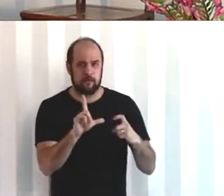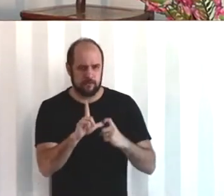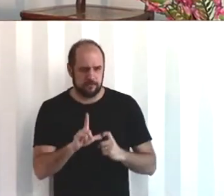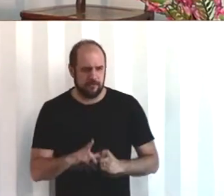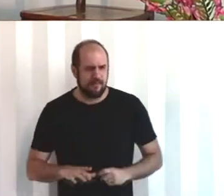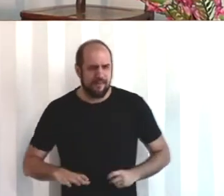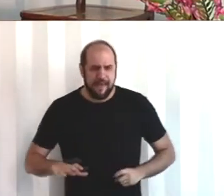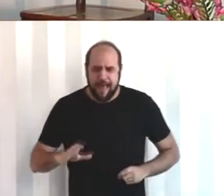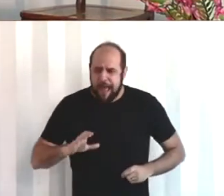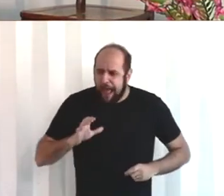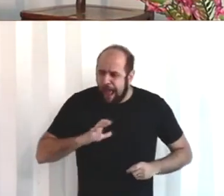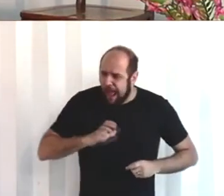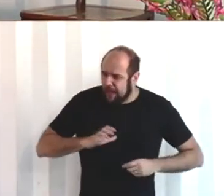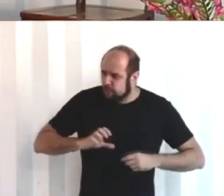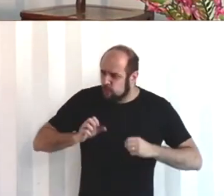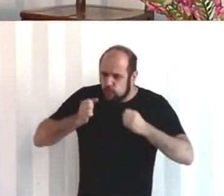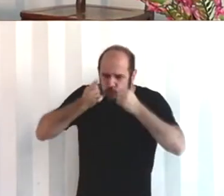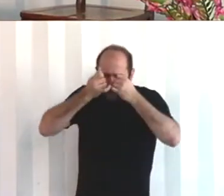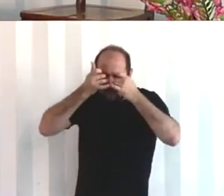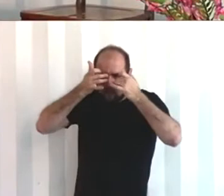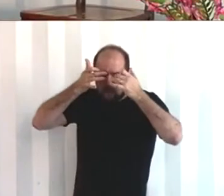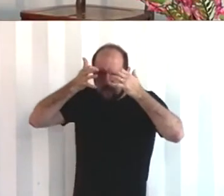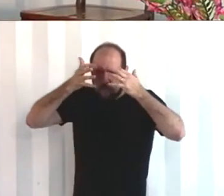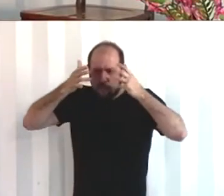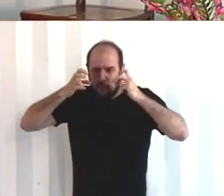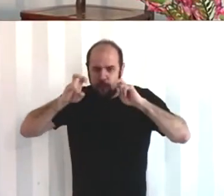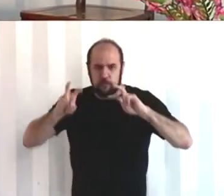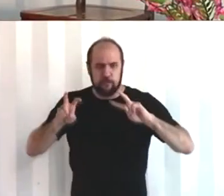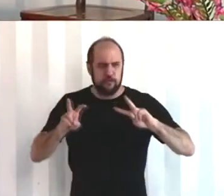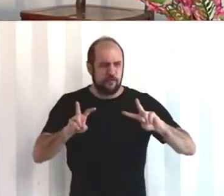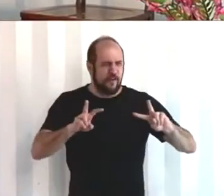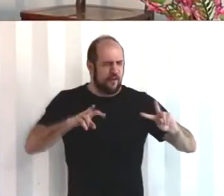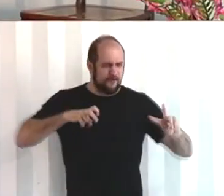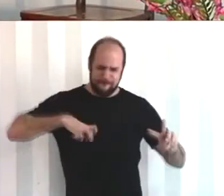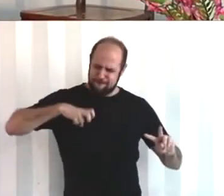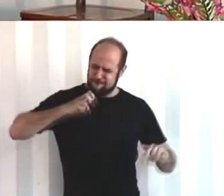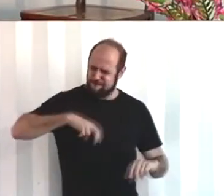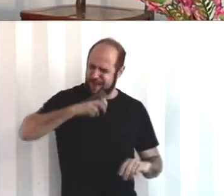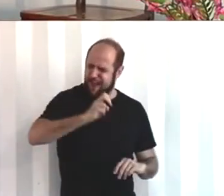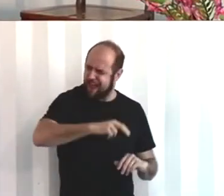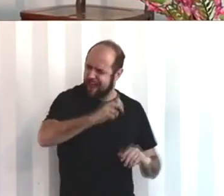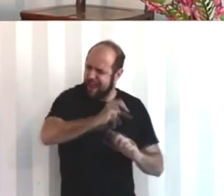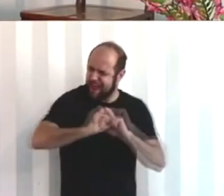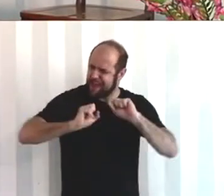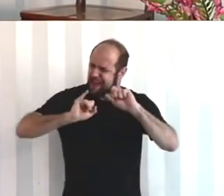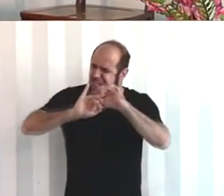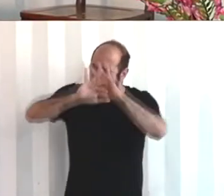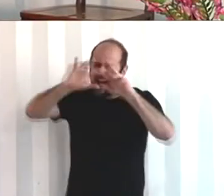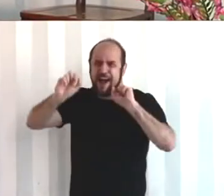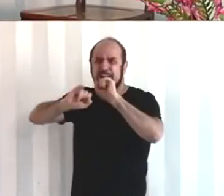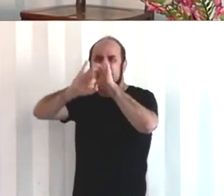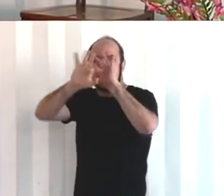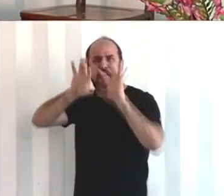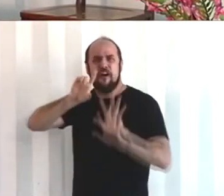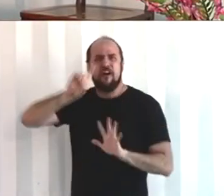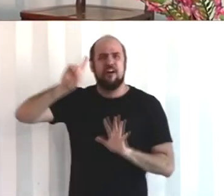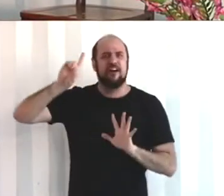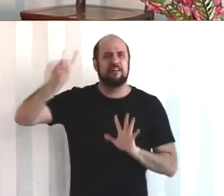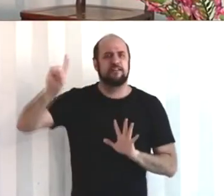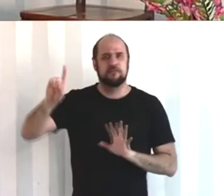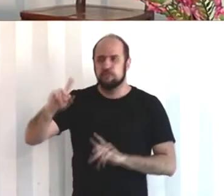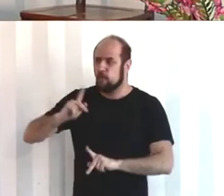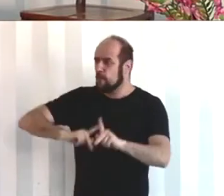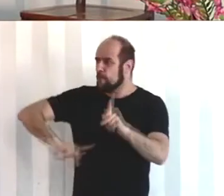imediatamente tornou a ver, e o seguia-o glorificando a Deus. Também todo o povo,